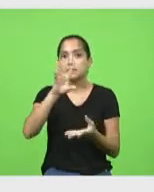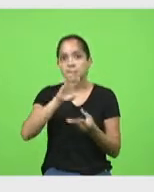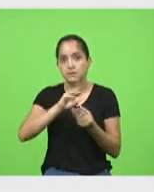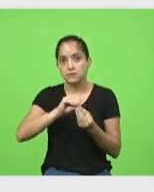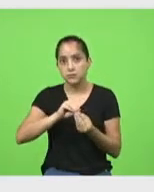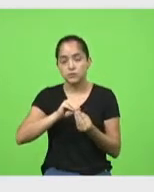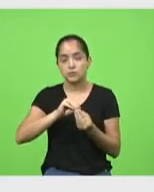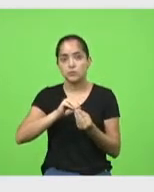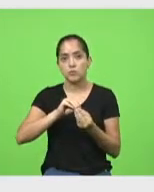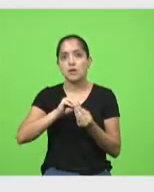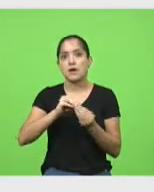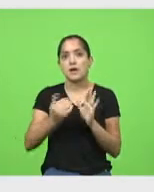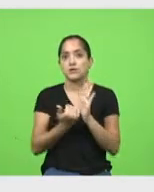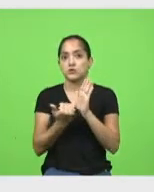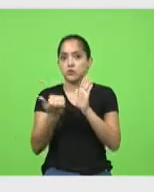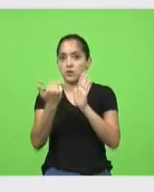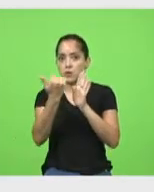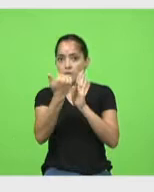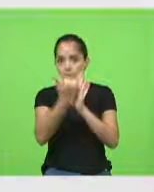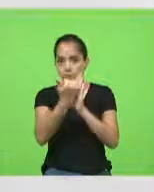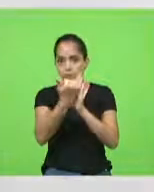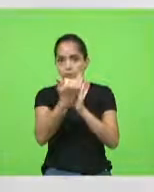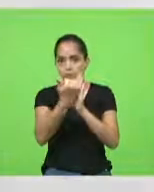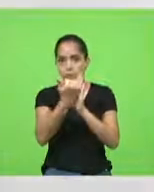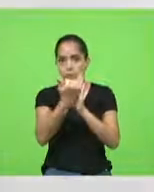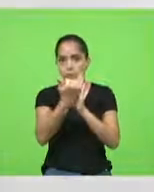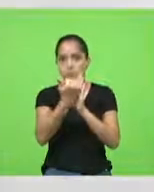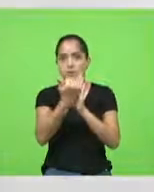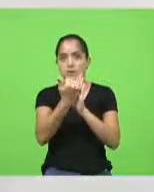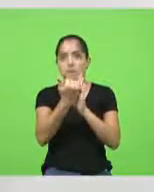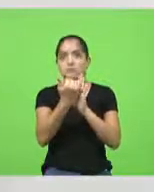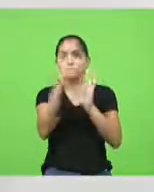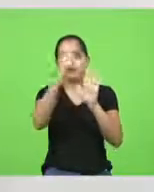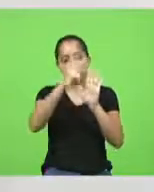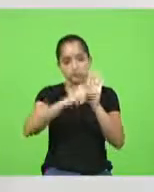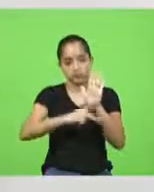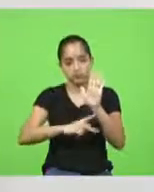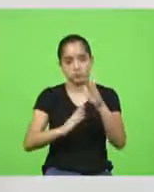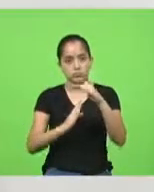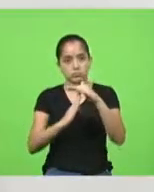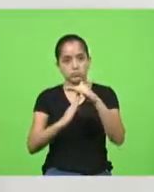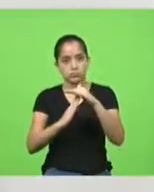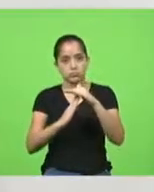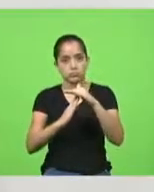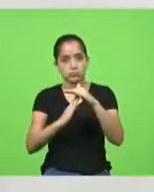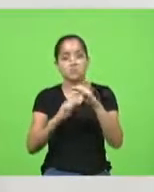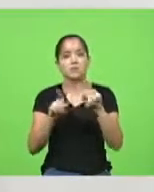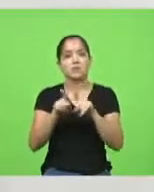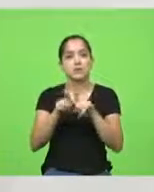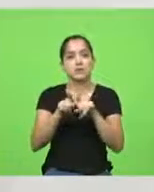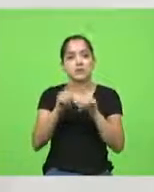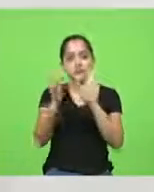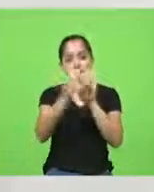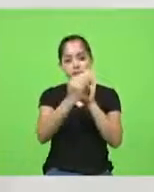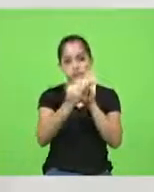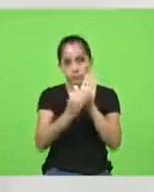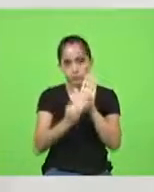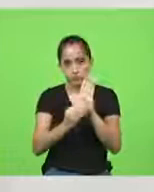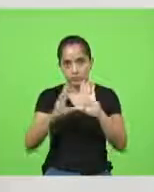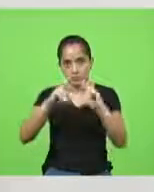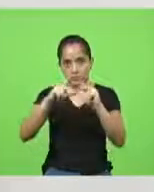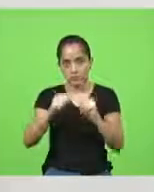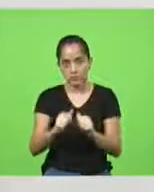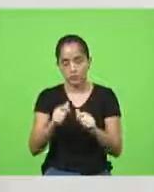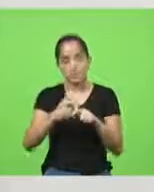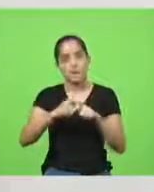nós aumentamos o limite dos programas e também incluímos todos os programas, a maioria